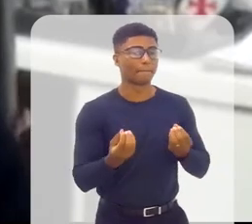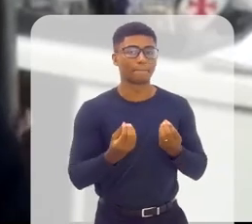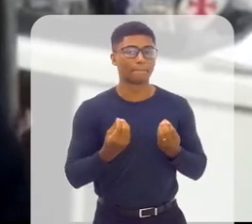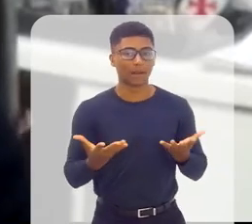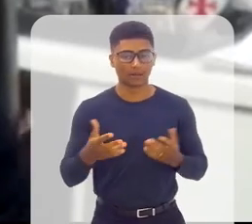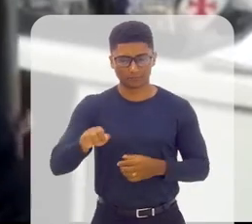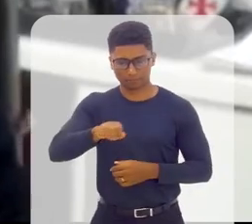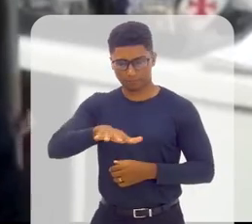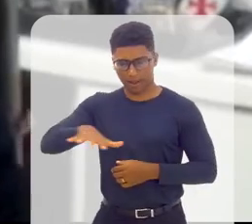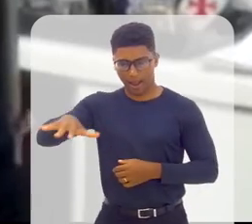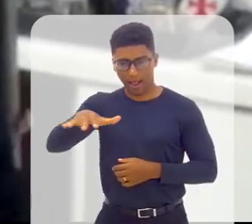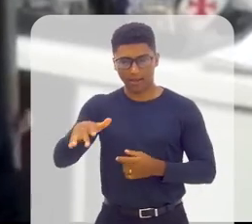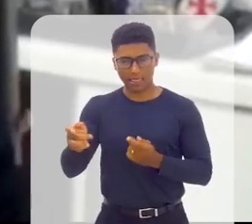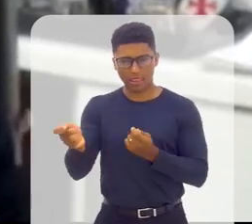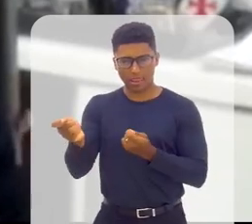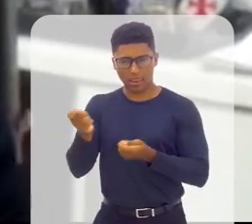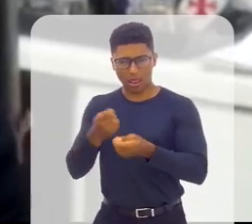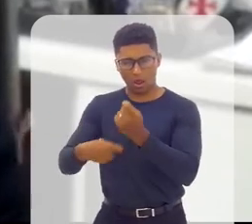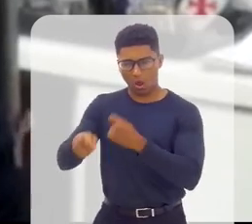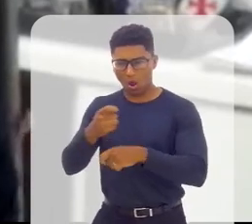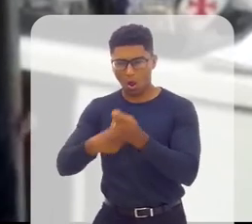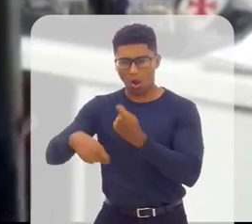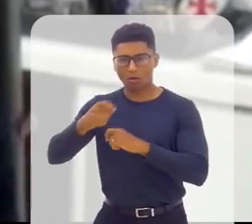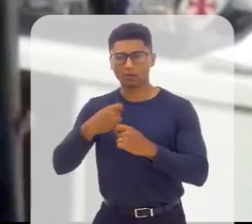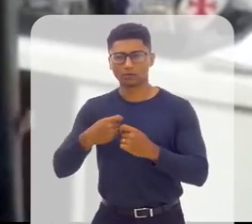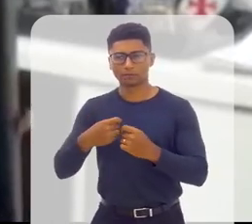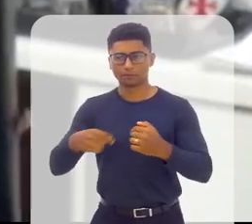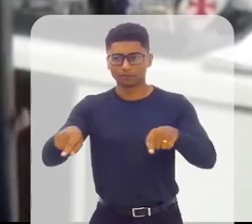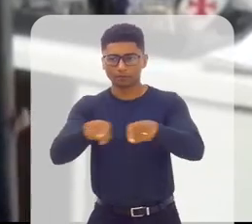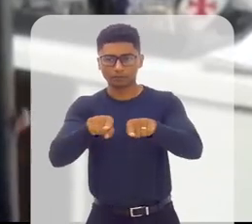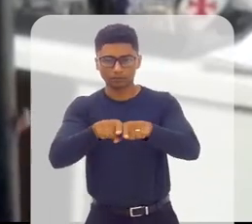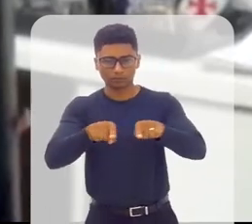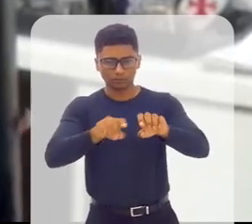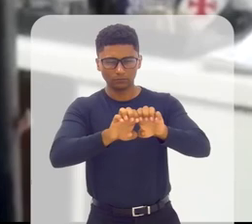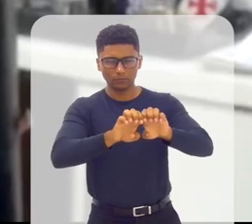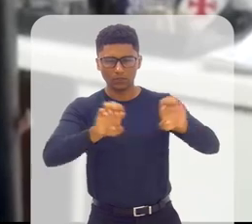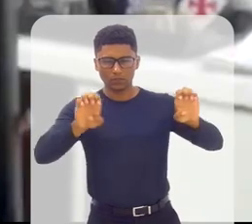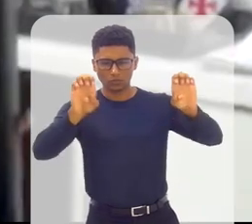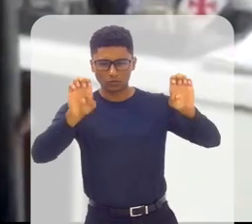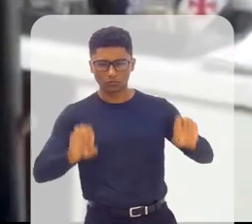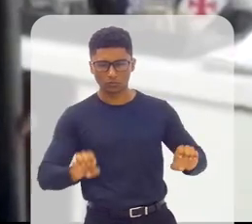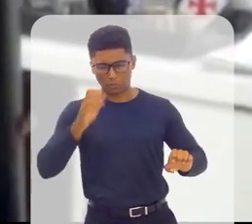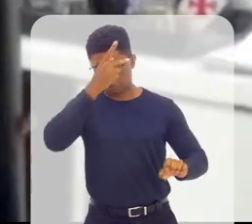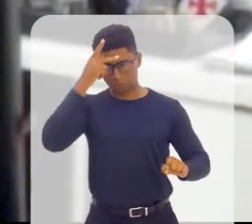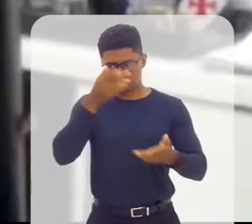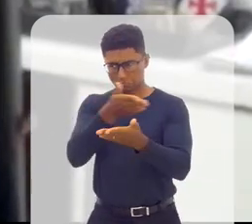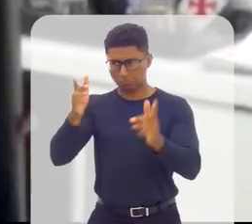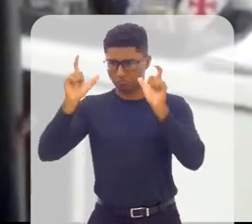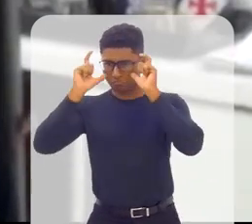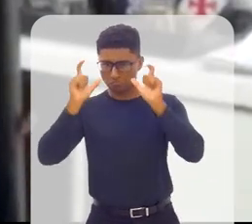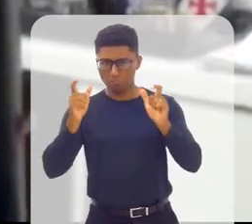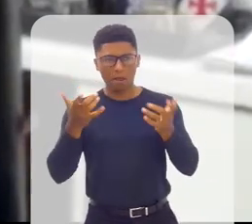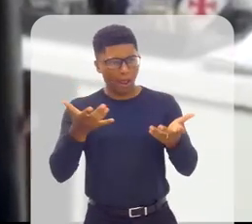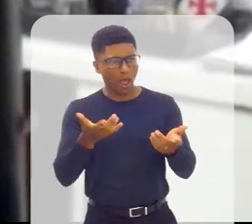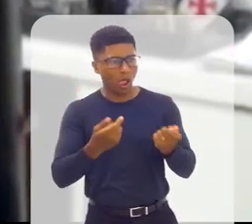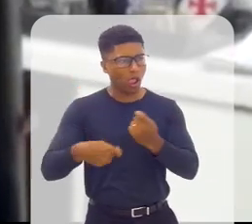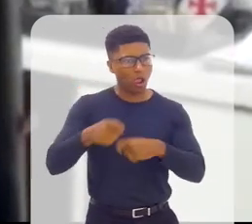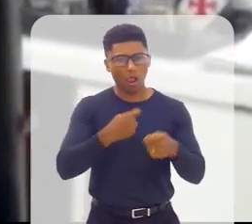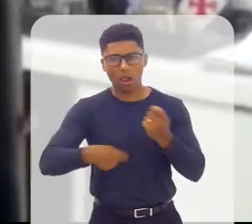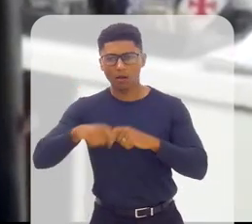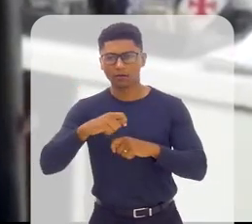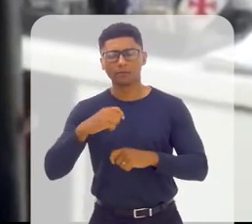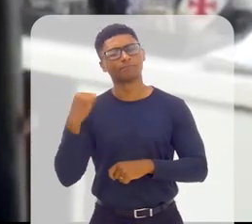de negócios e logicamente, a disponibilidade de estrutura a quem quer empreender no Estado também